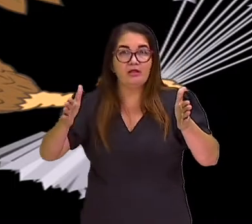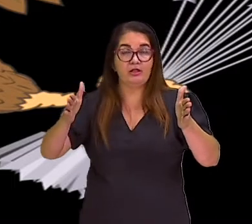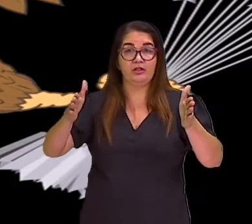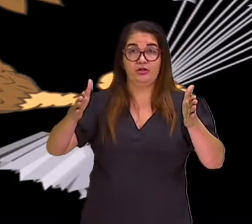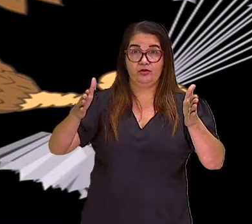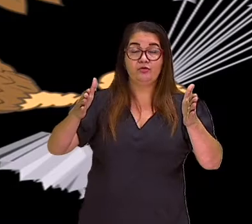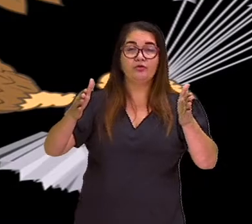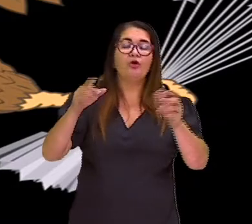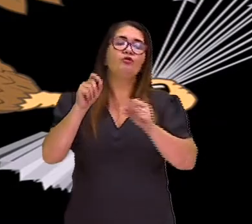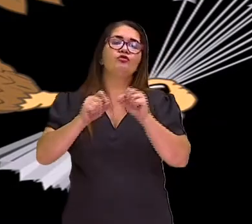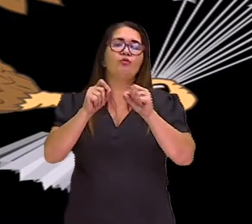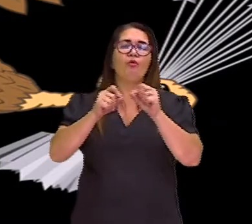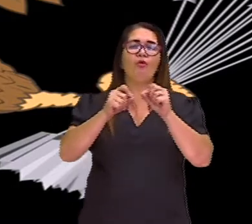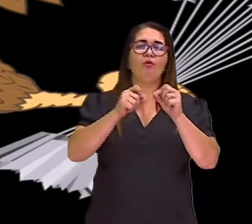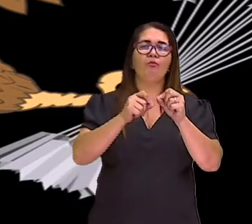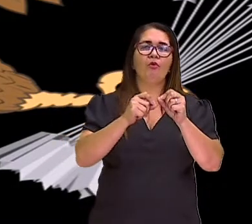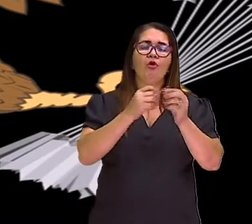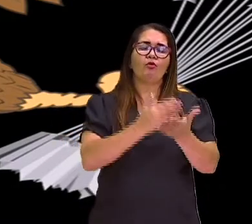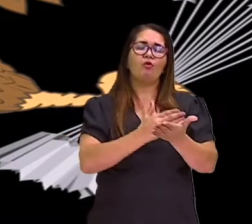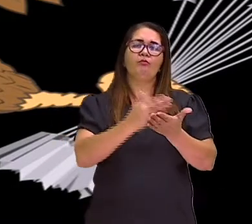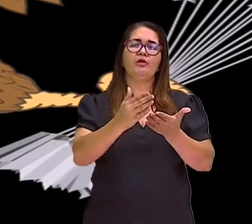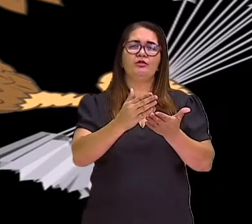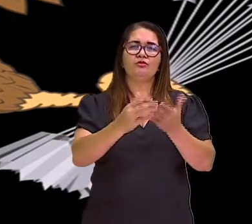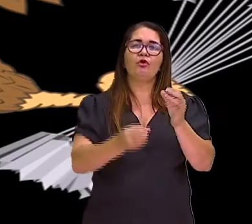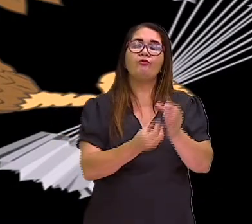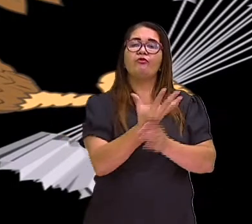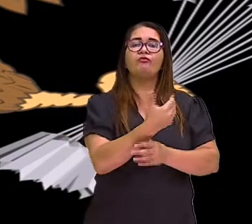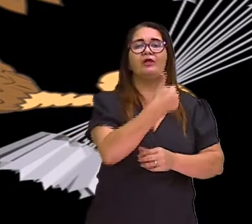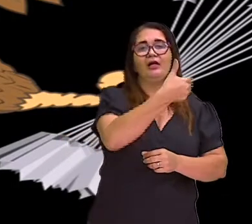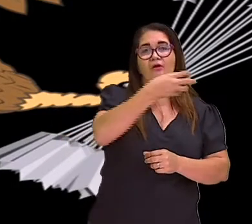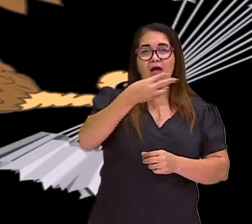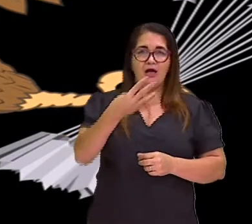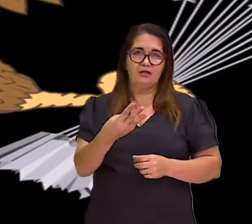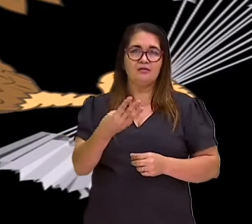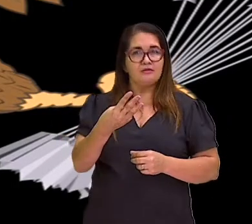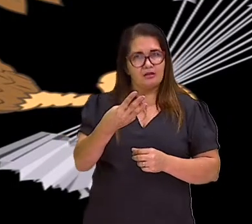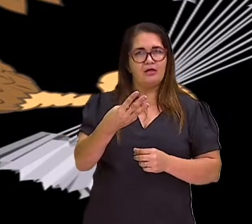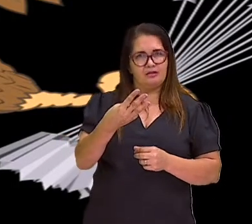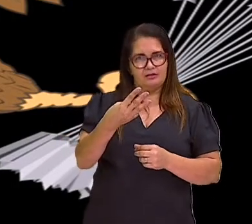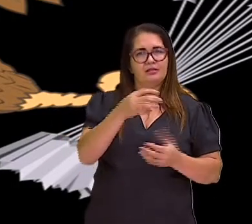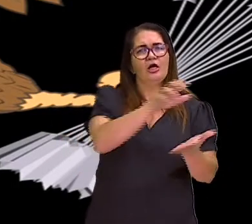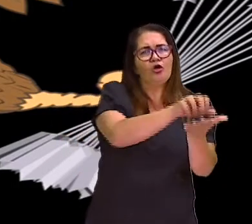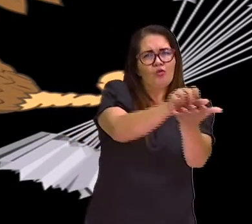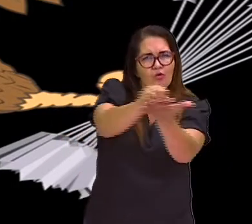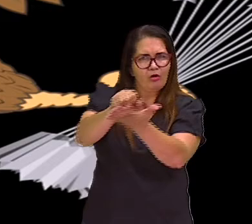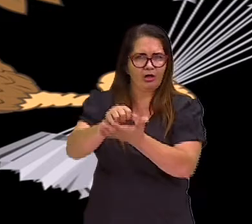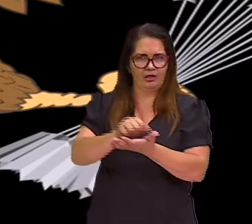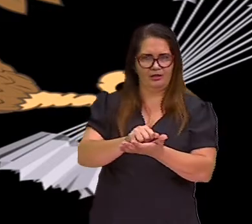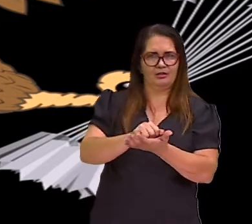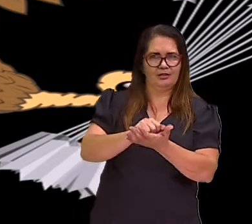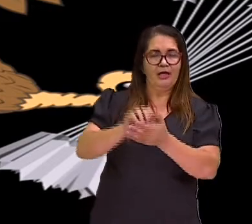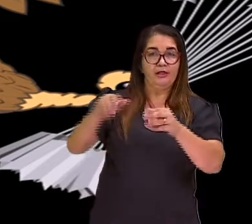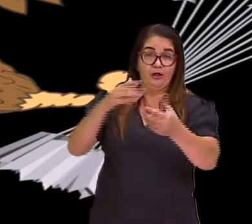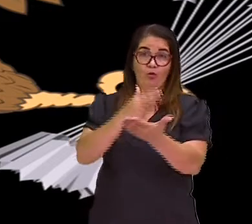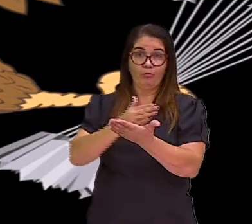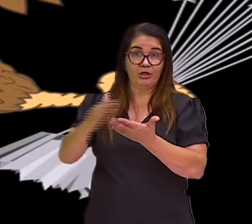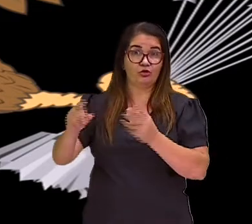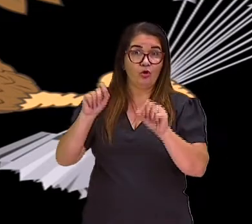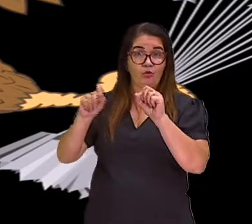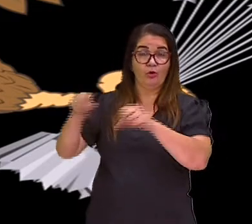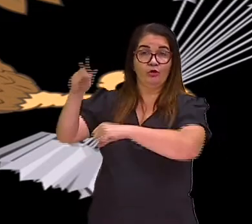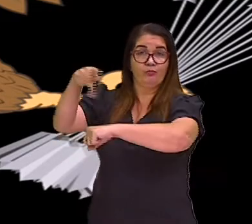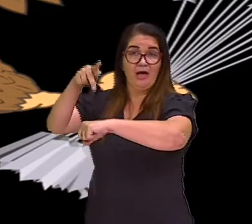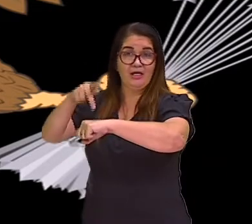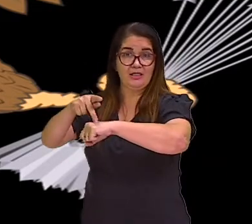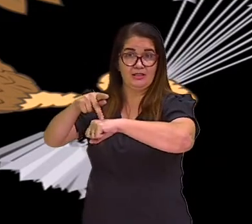13 colônias foram colonizadas primeiramente pelos suecos e pelos holandeses, mas